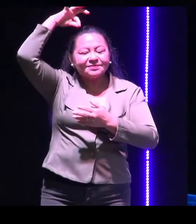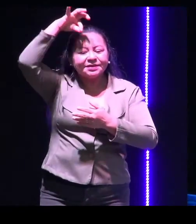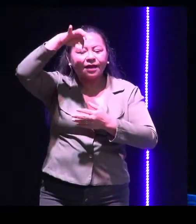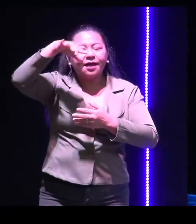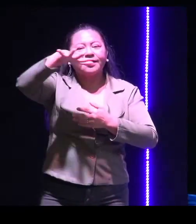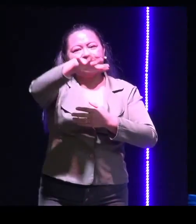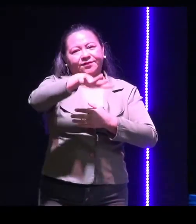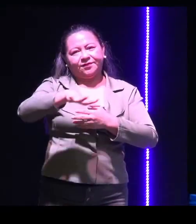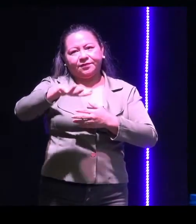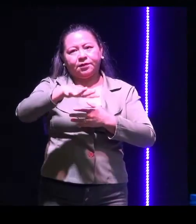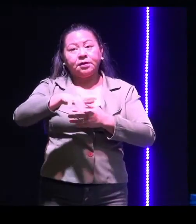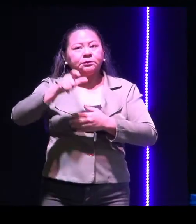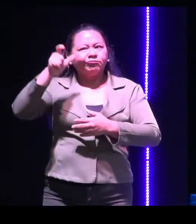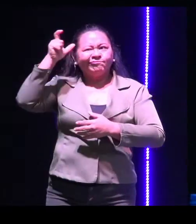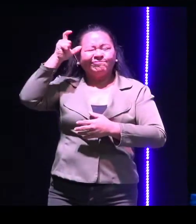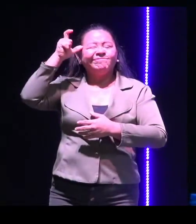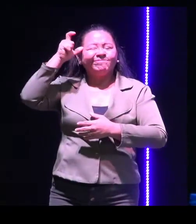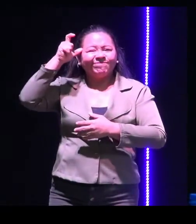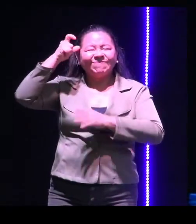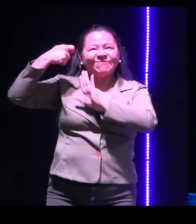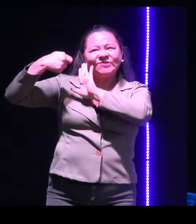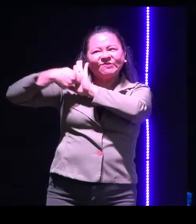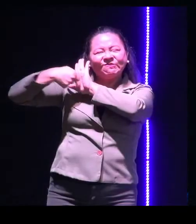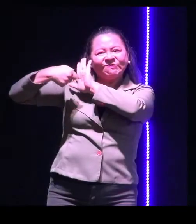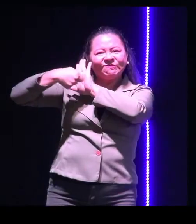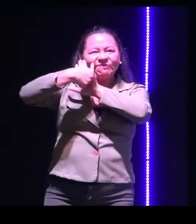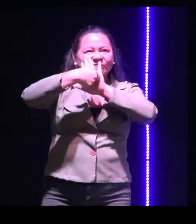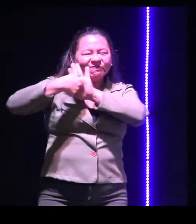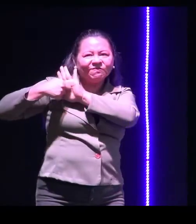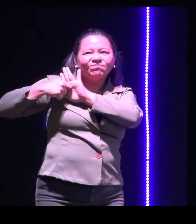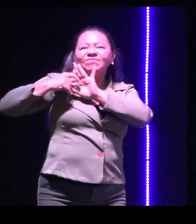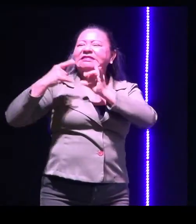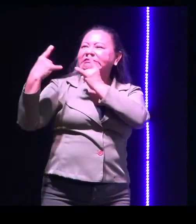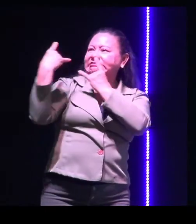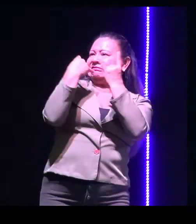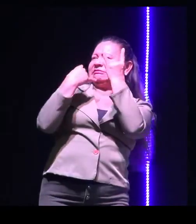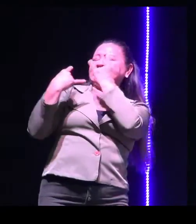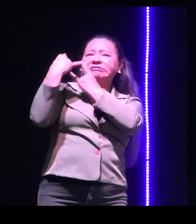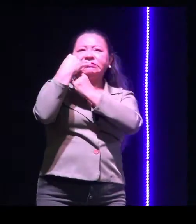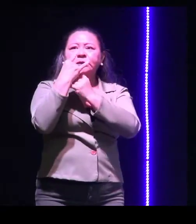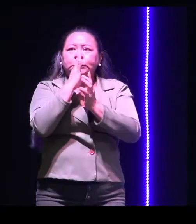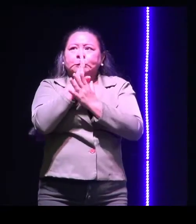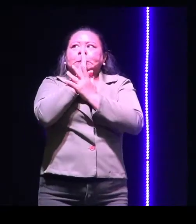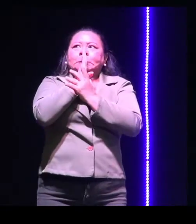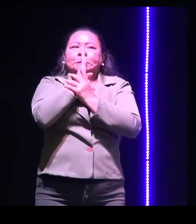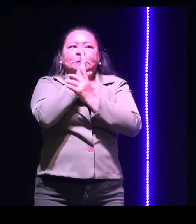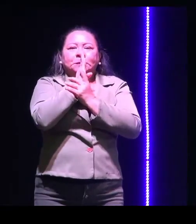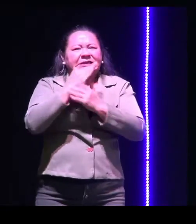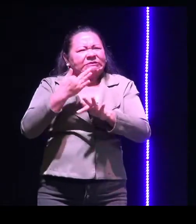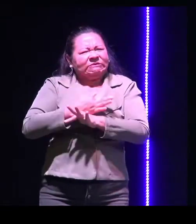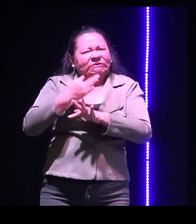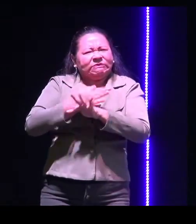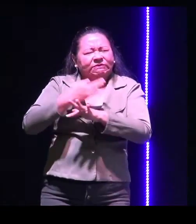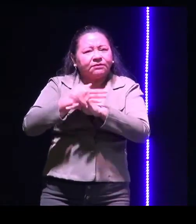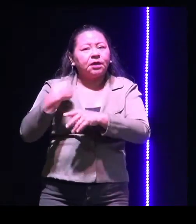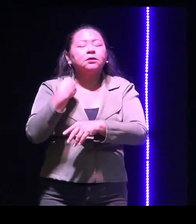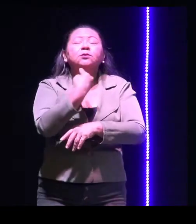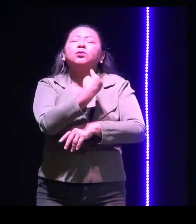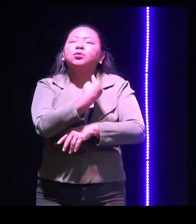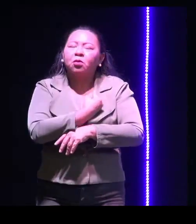aqui. Satanás tem tentado nos calar e trazer a